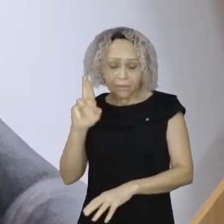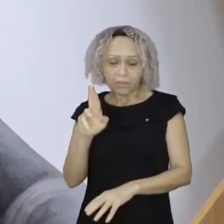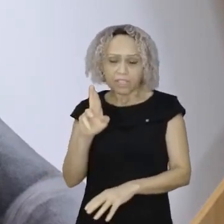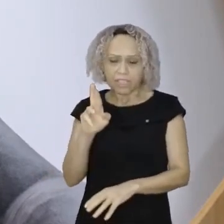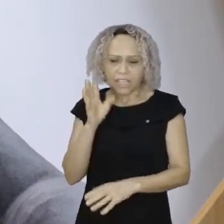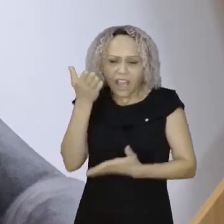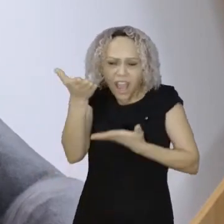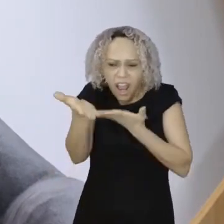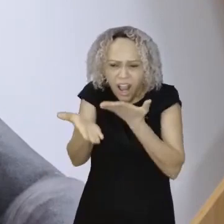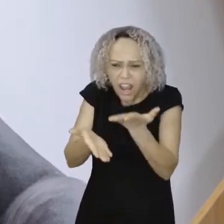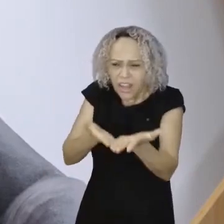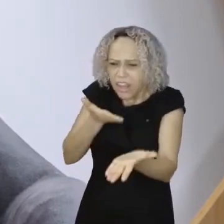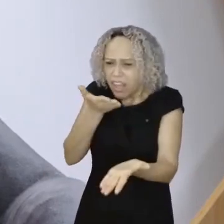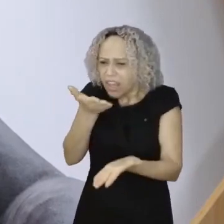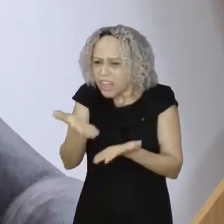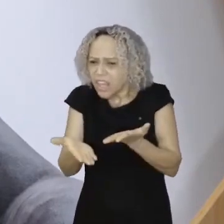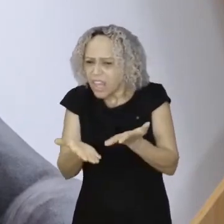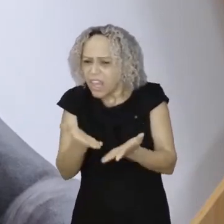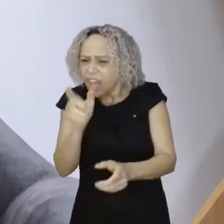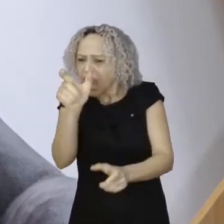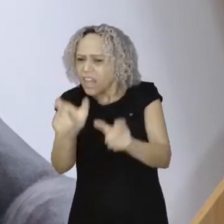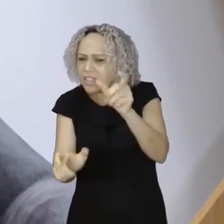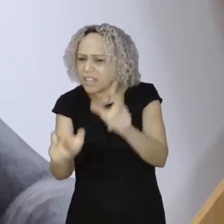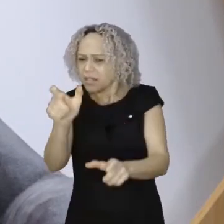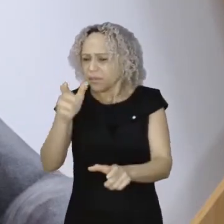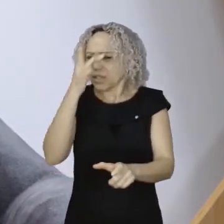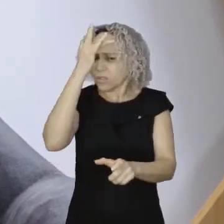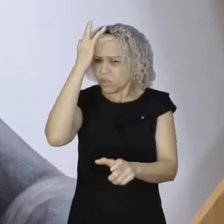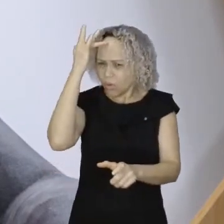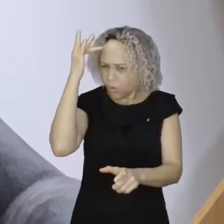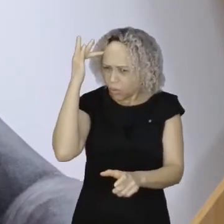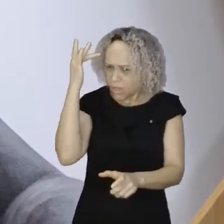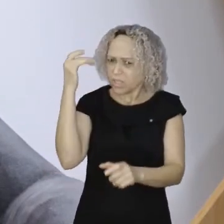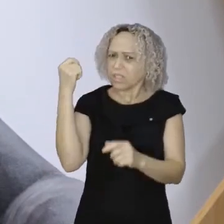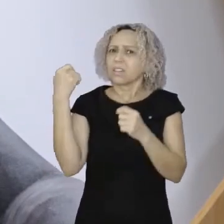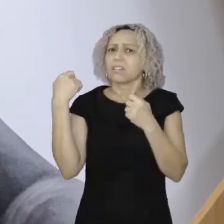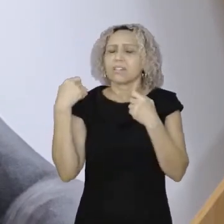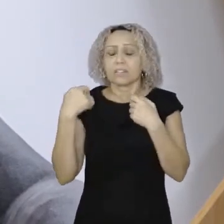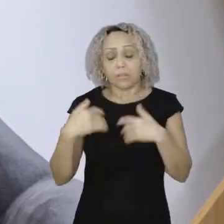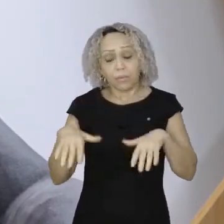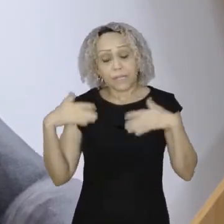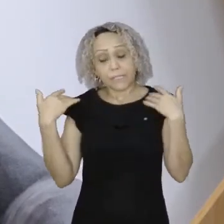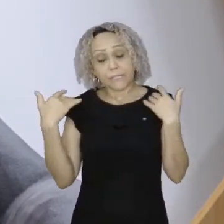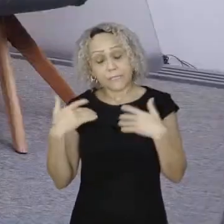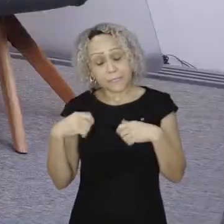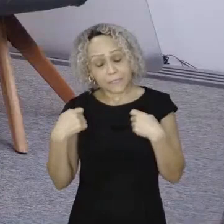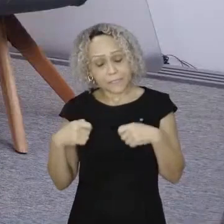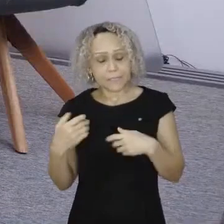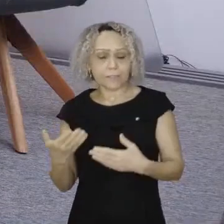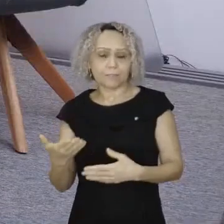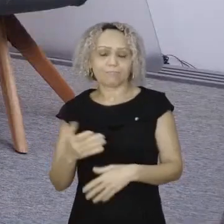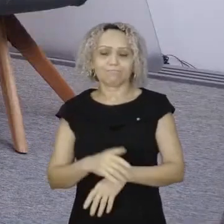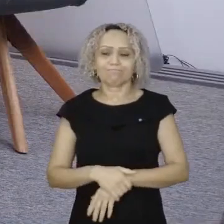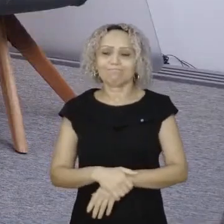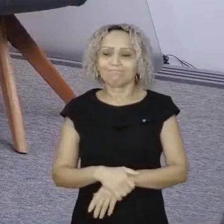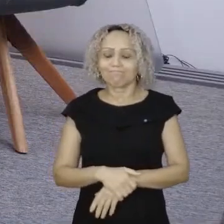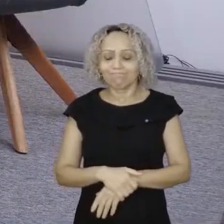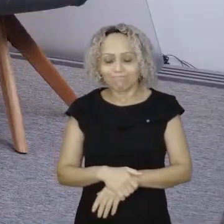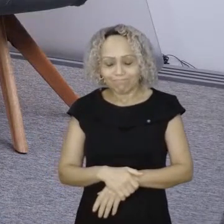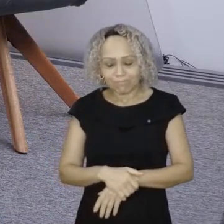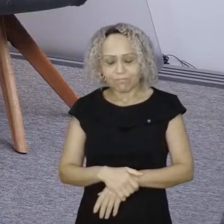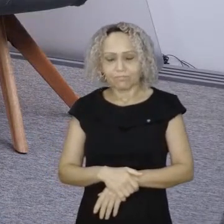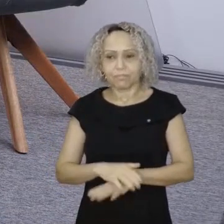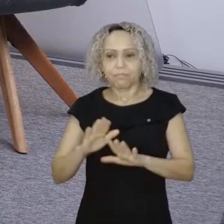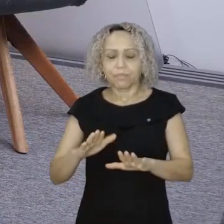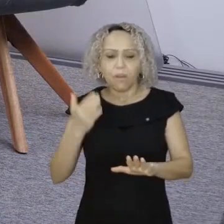escutar, dialogar e elaborar políticas públicas inovadoras é o nosso grande desafio. Maravilha, secretária. Agradeço muito